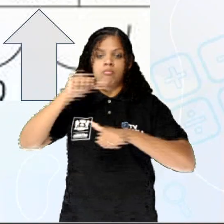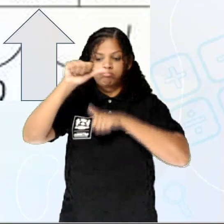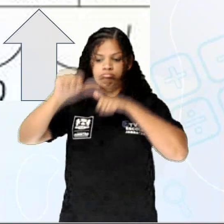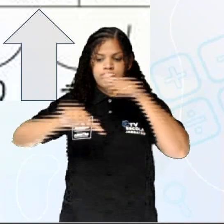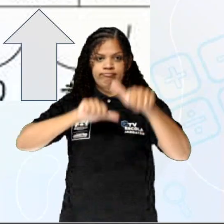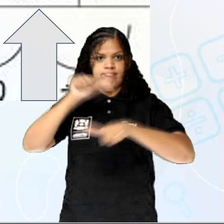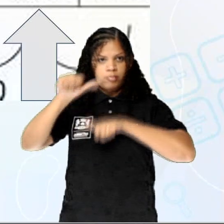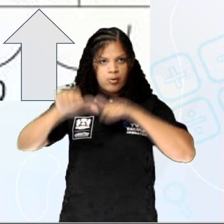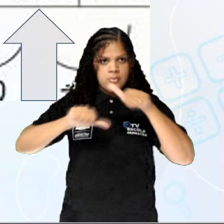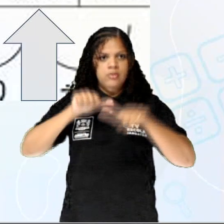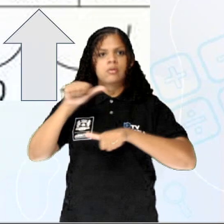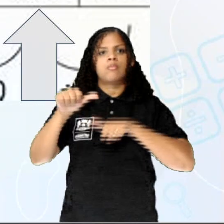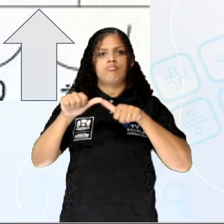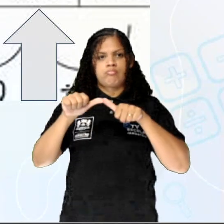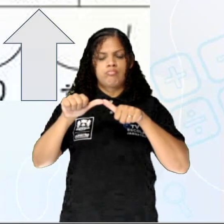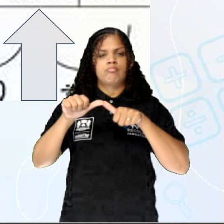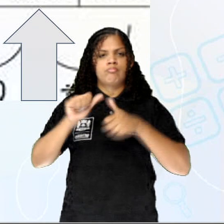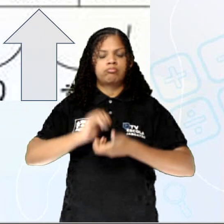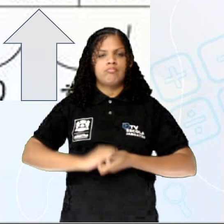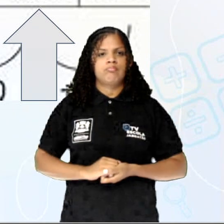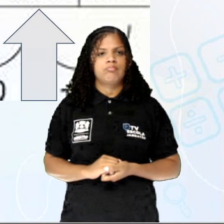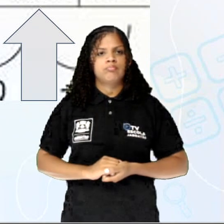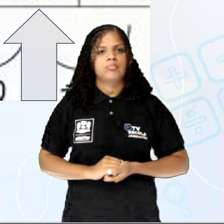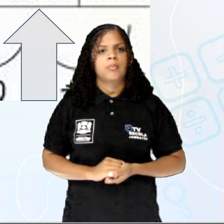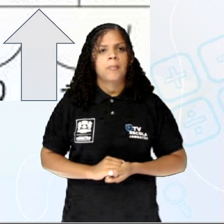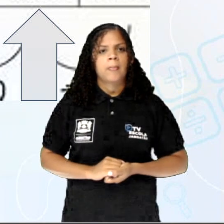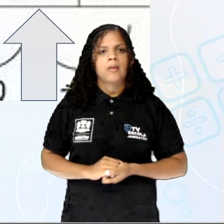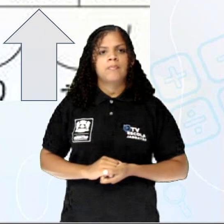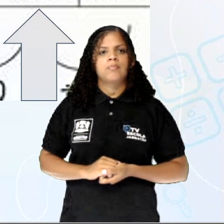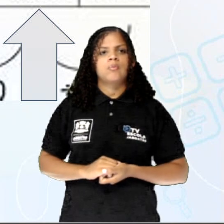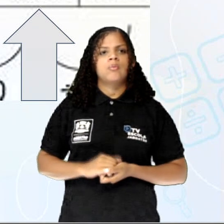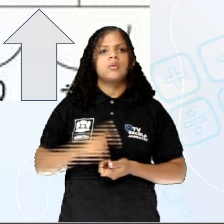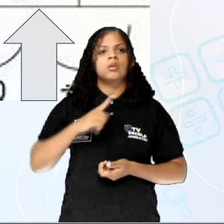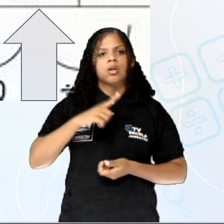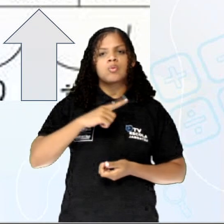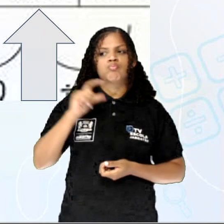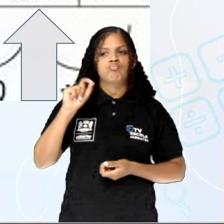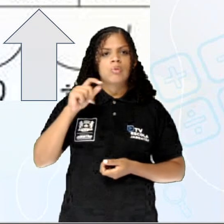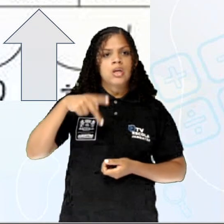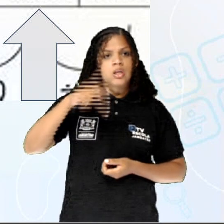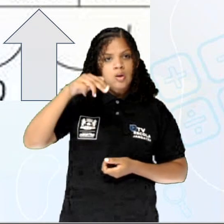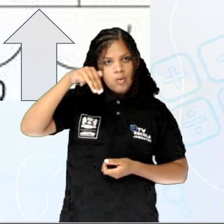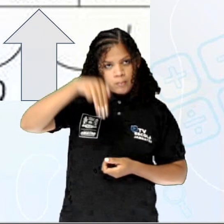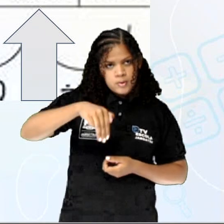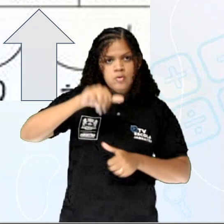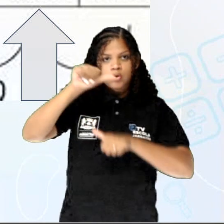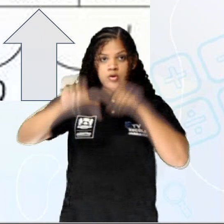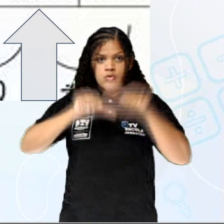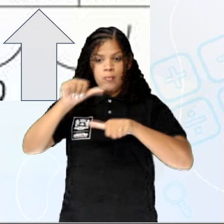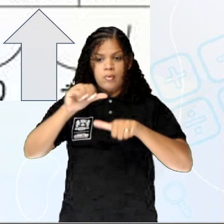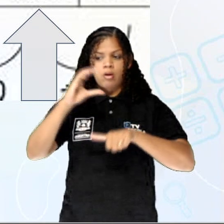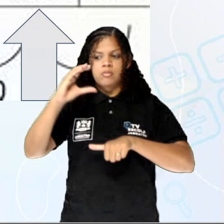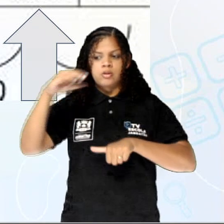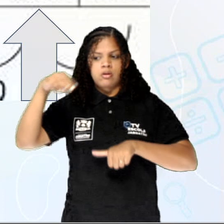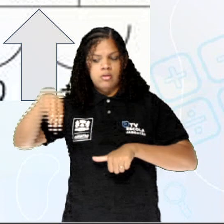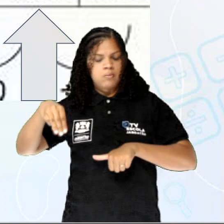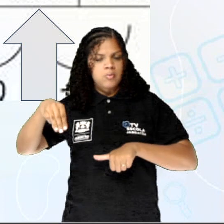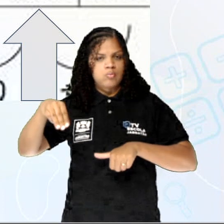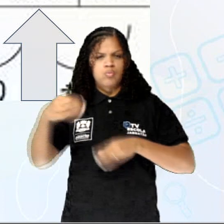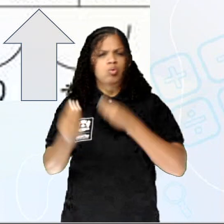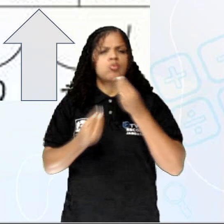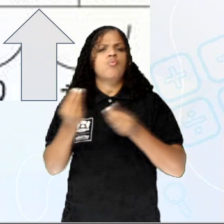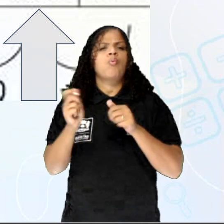centímetros. Sabendo que a distância real é de aproximadamente 140 quilômetros, qual deve ser a escala